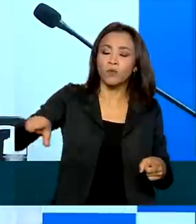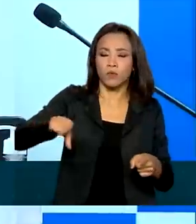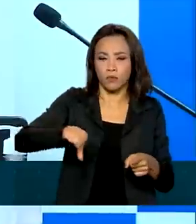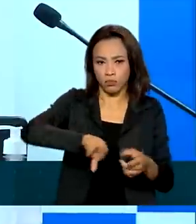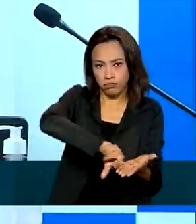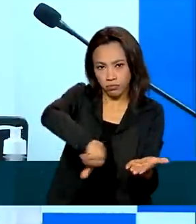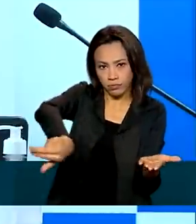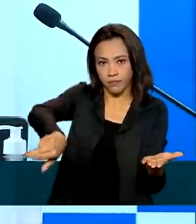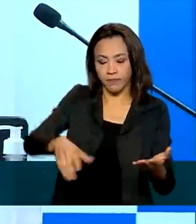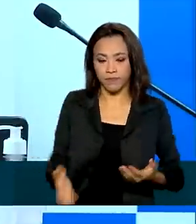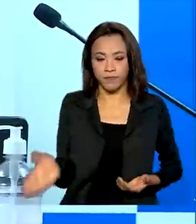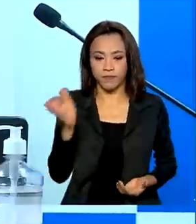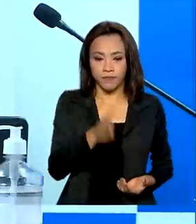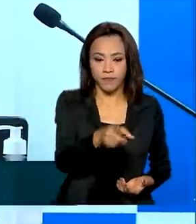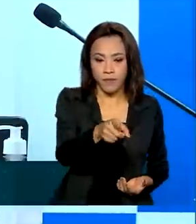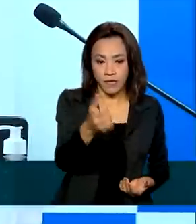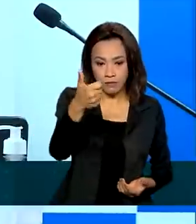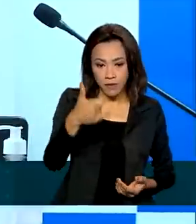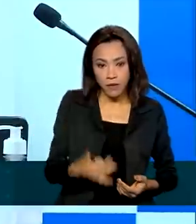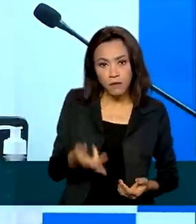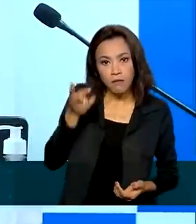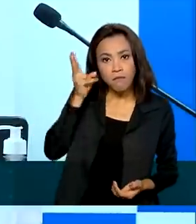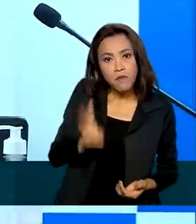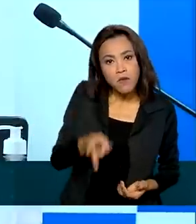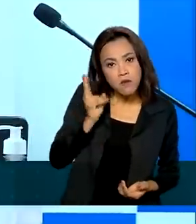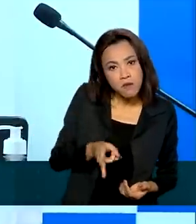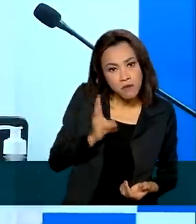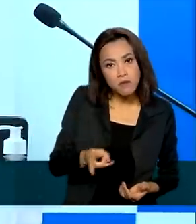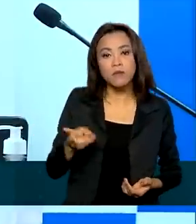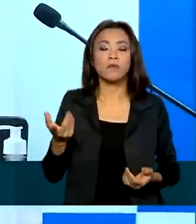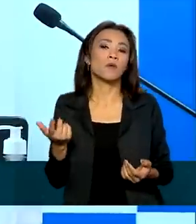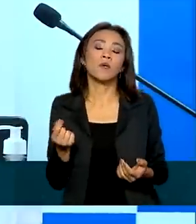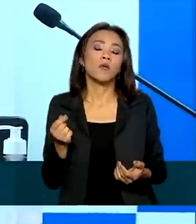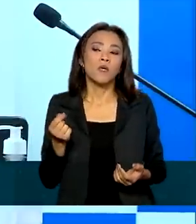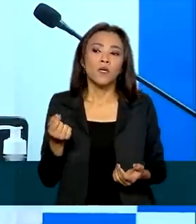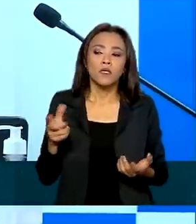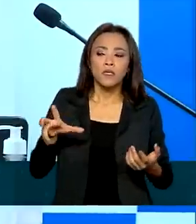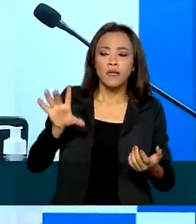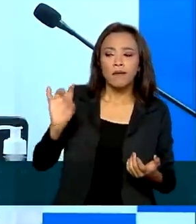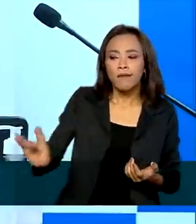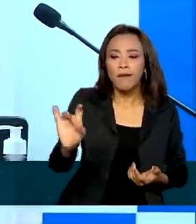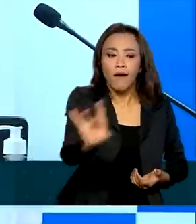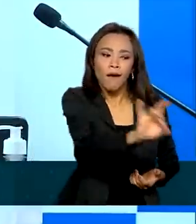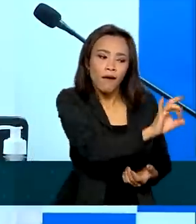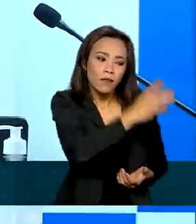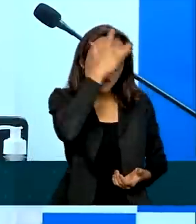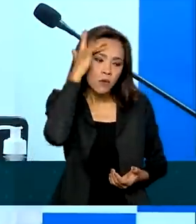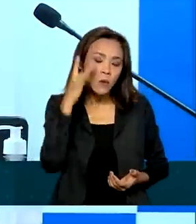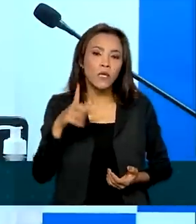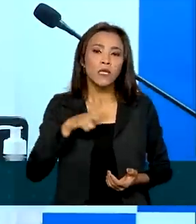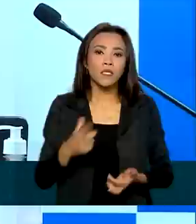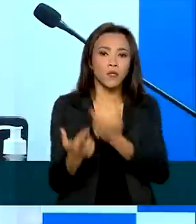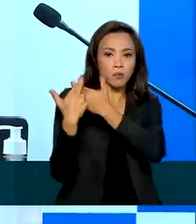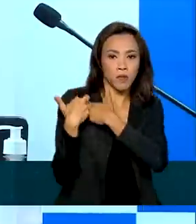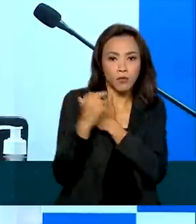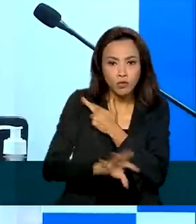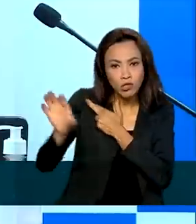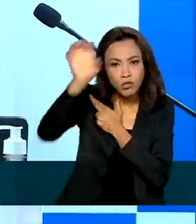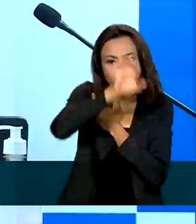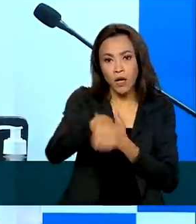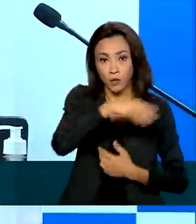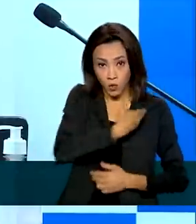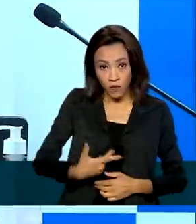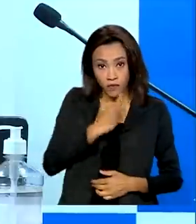possível ambiente hepatite mesmo um ambiente em cada um tem sua responsabilidade suas atribuições do Ministério da Saúde